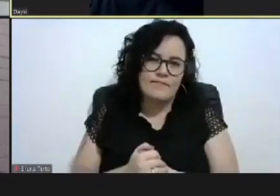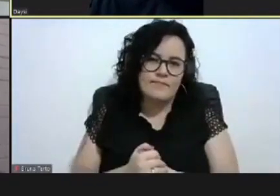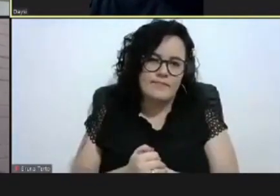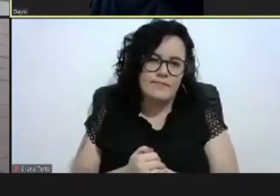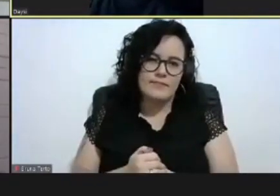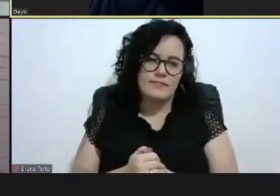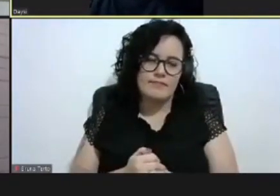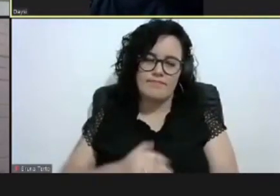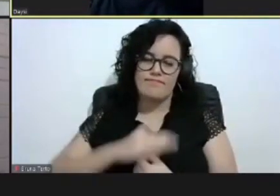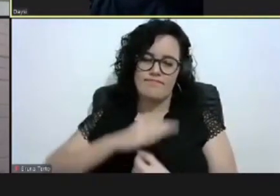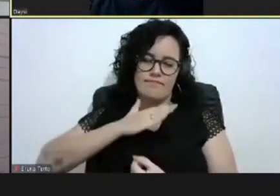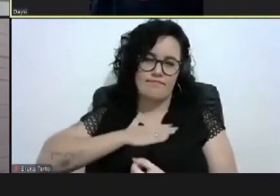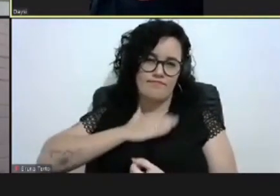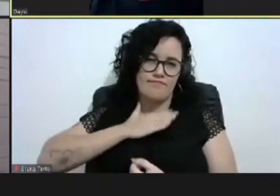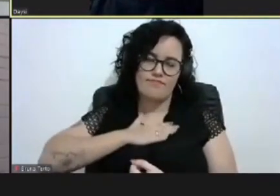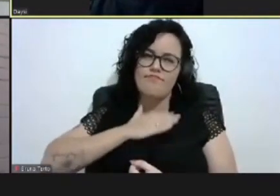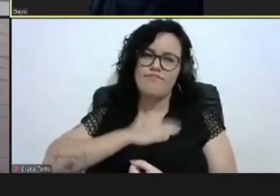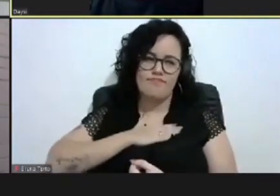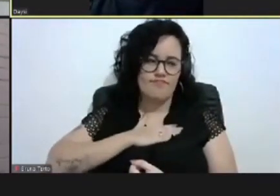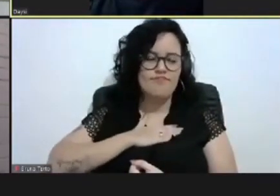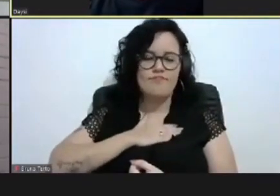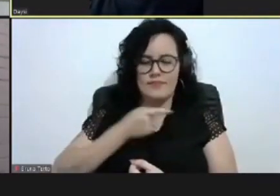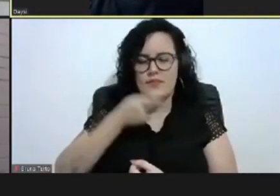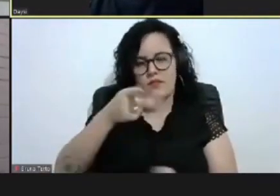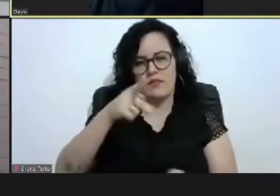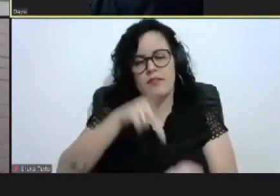eu levo a revista mesmo como